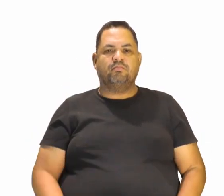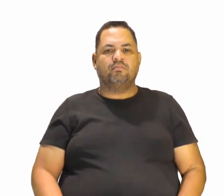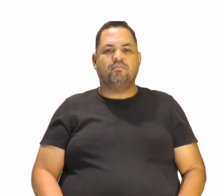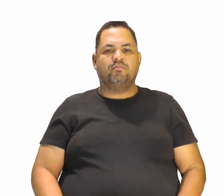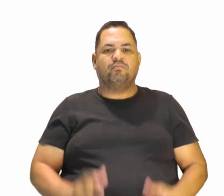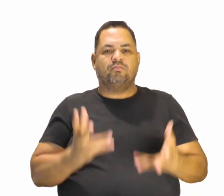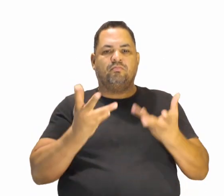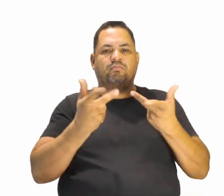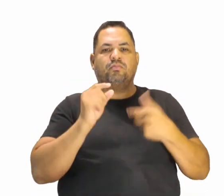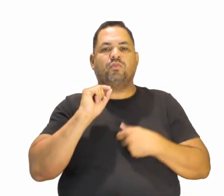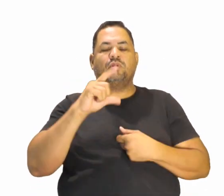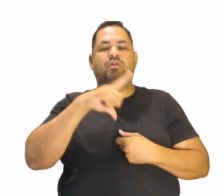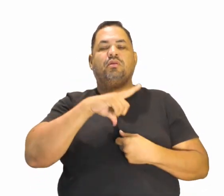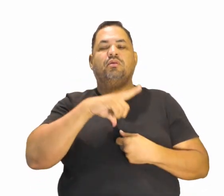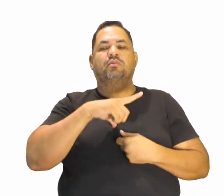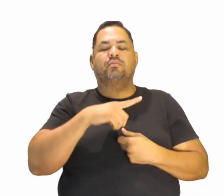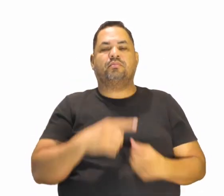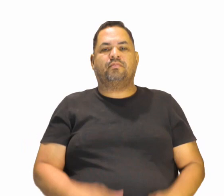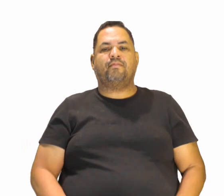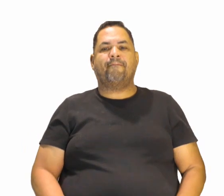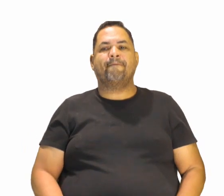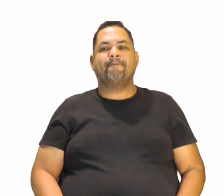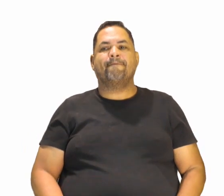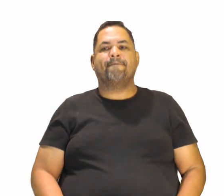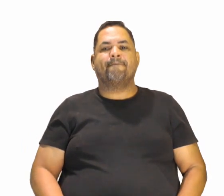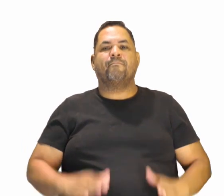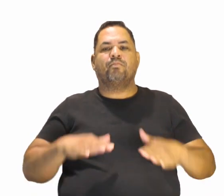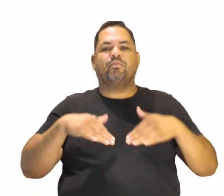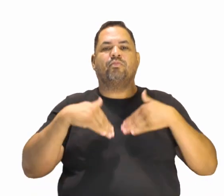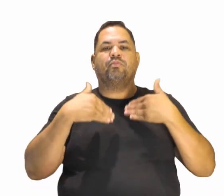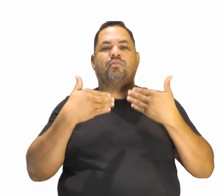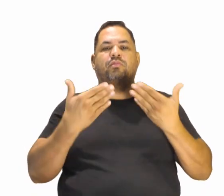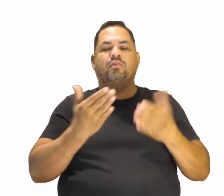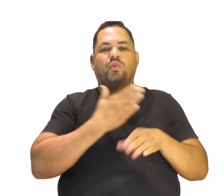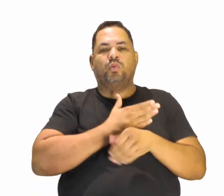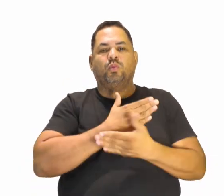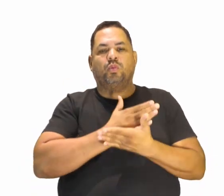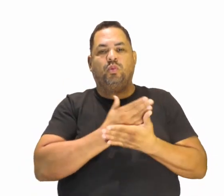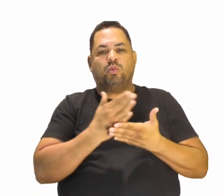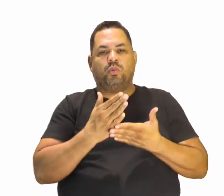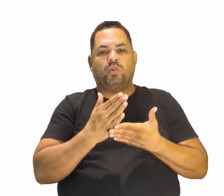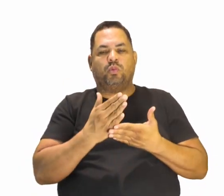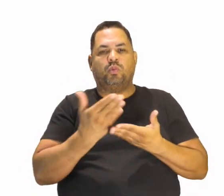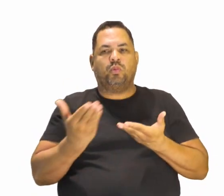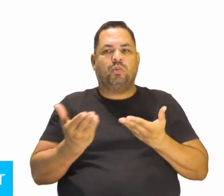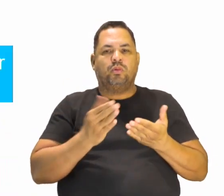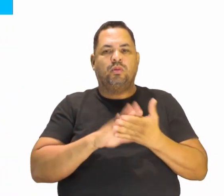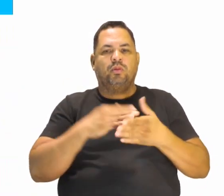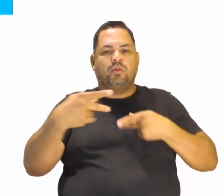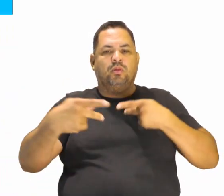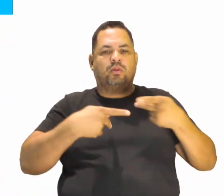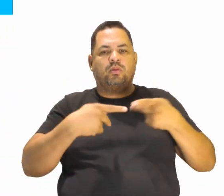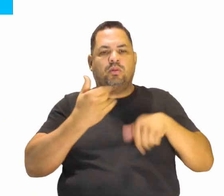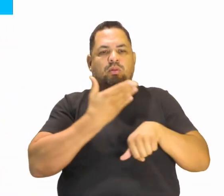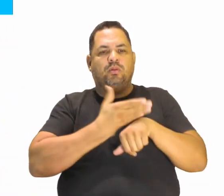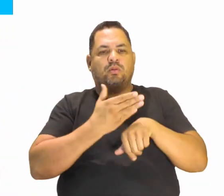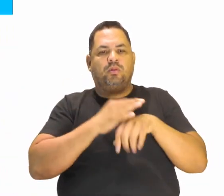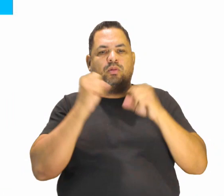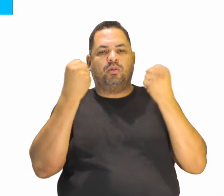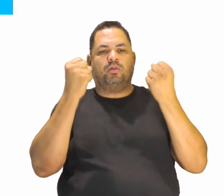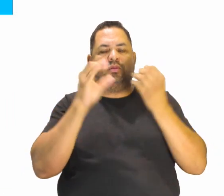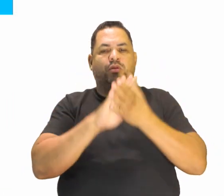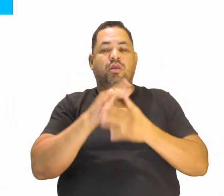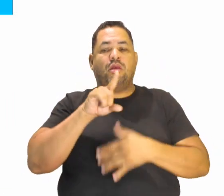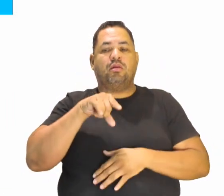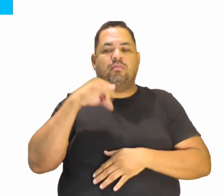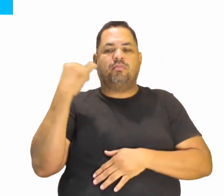Maravilha. Que mais, Profires? E aí, quando eu começo um programa de exercícios físicos, é